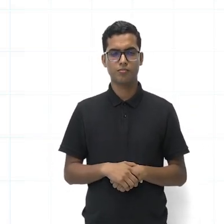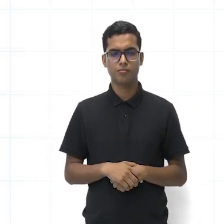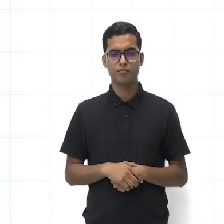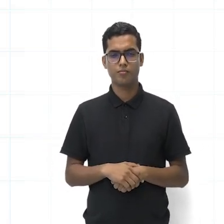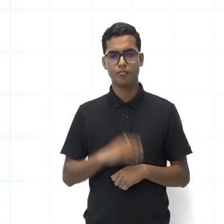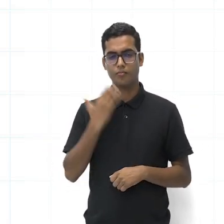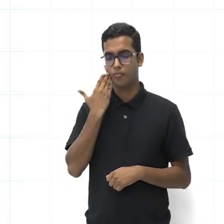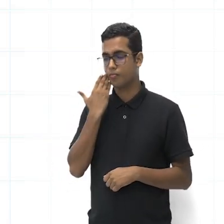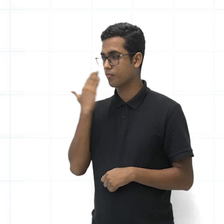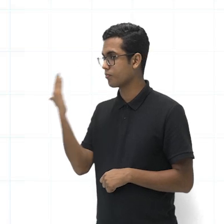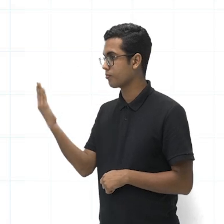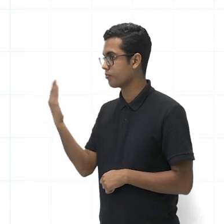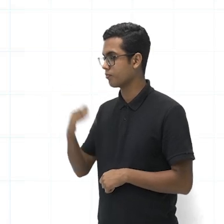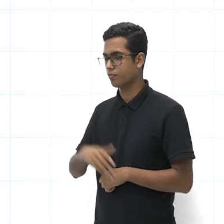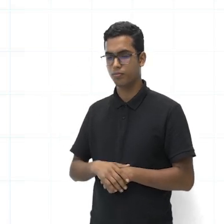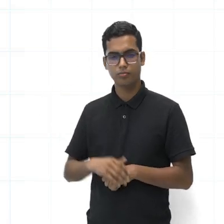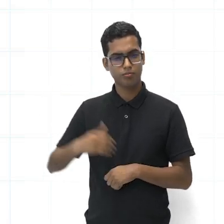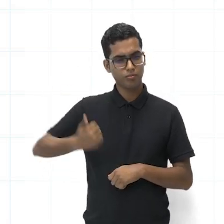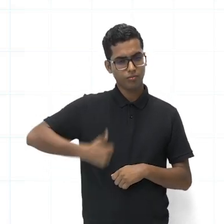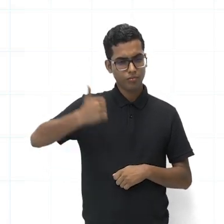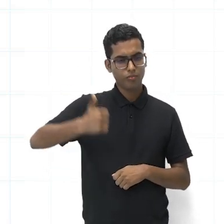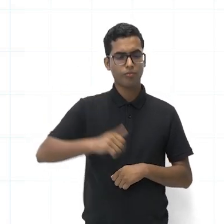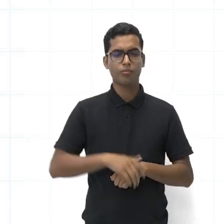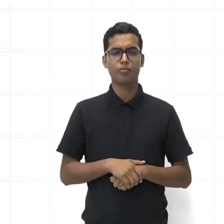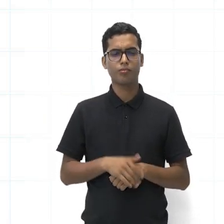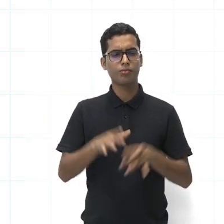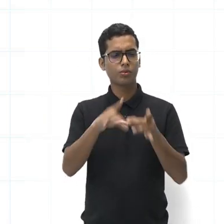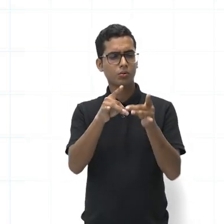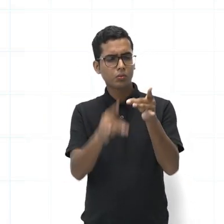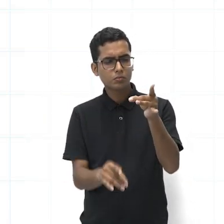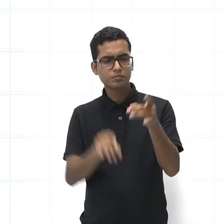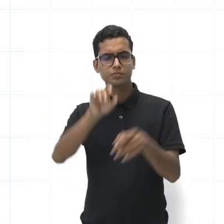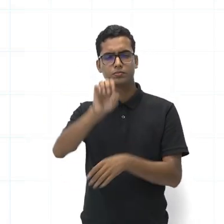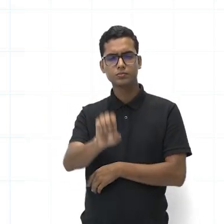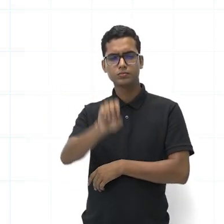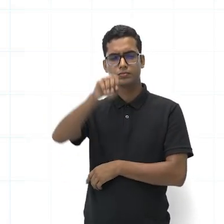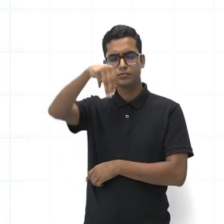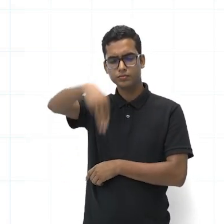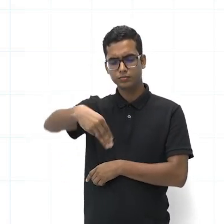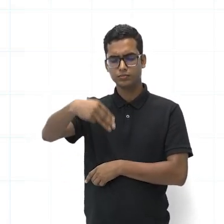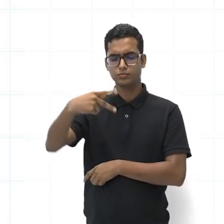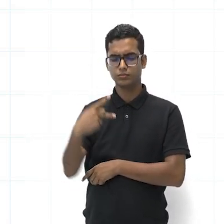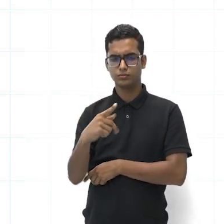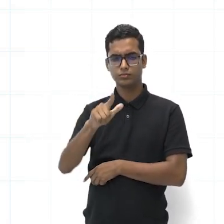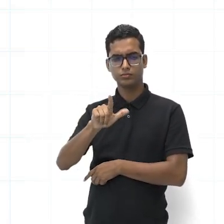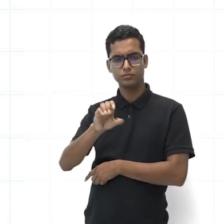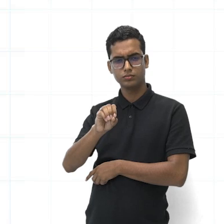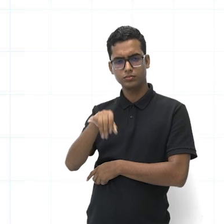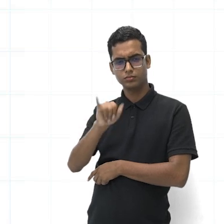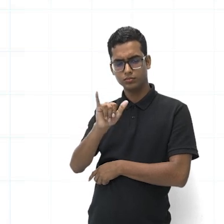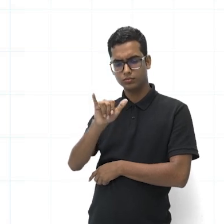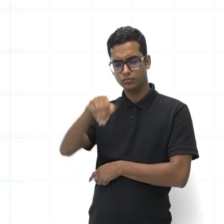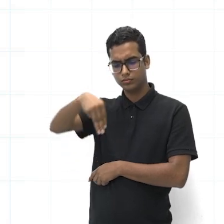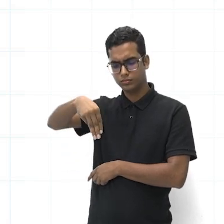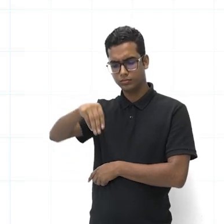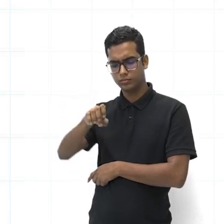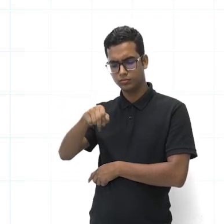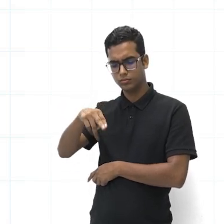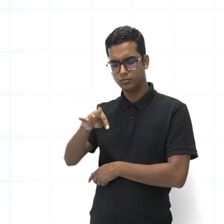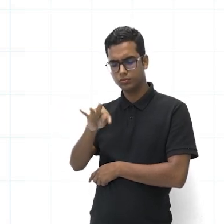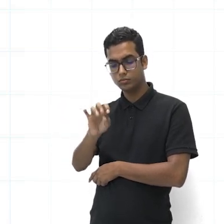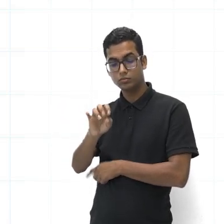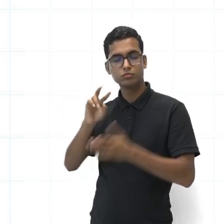Details, detalhes relacionados ao emprego. A palavra employment significa, é sempre utilizado, tá? Nesse sentido